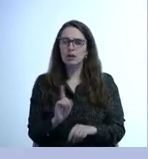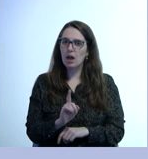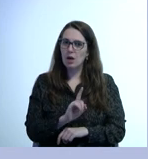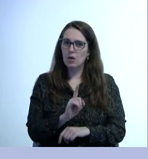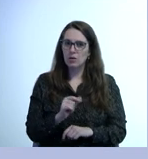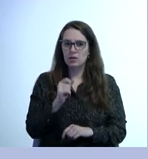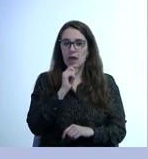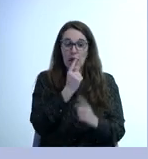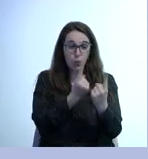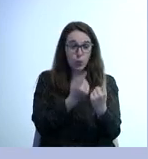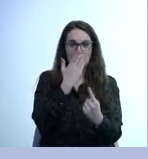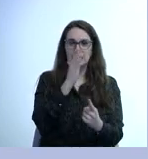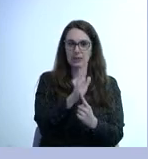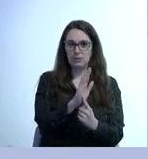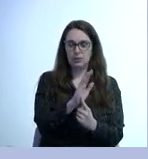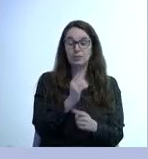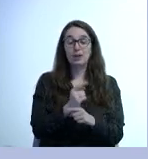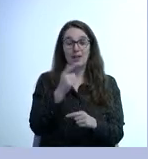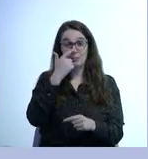que o contrário